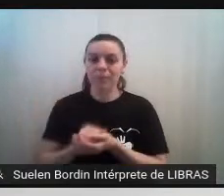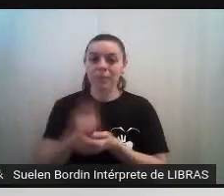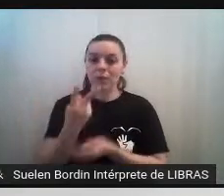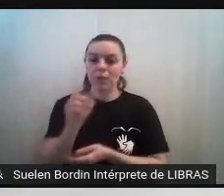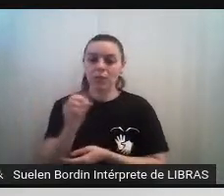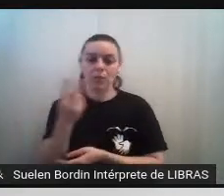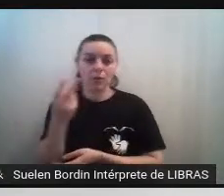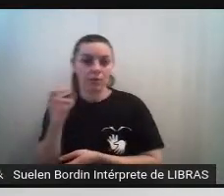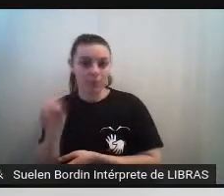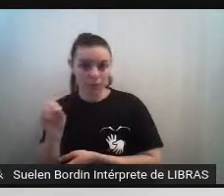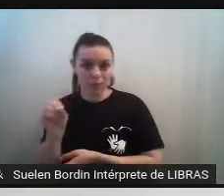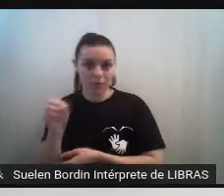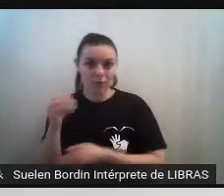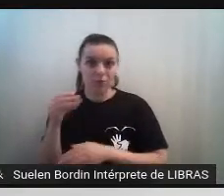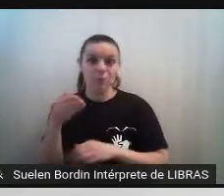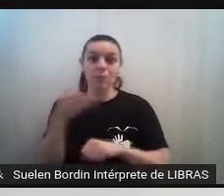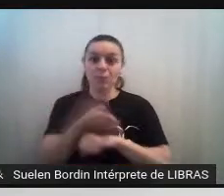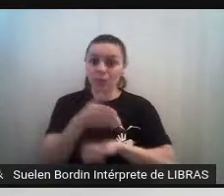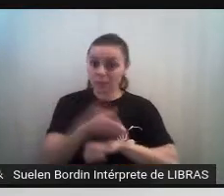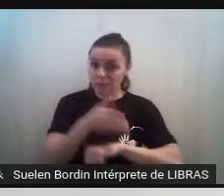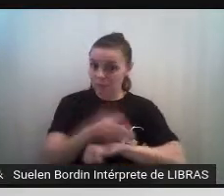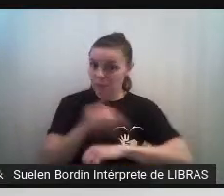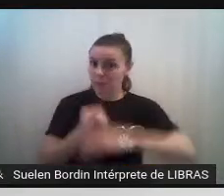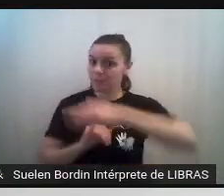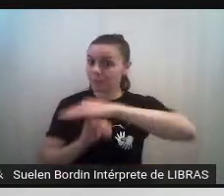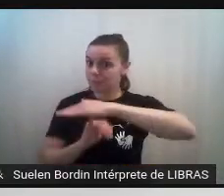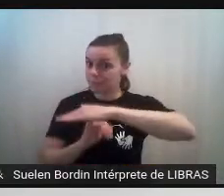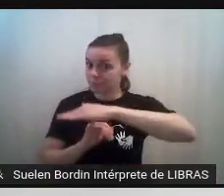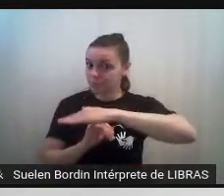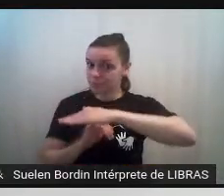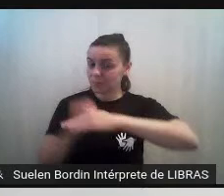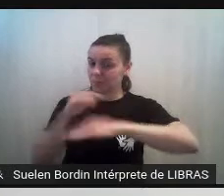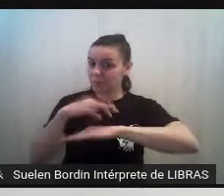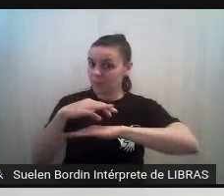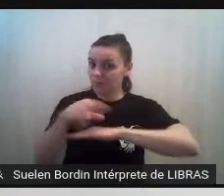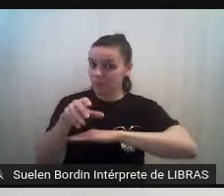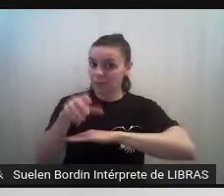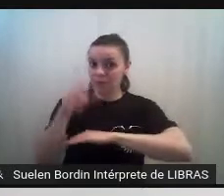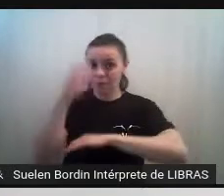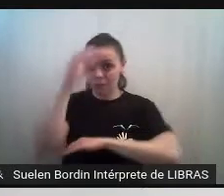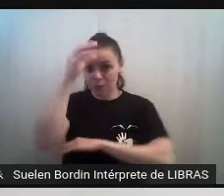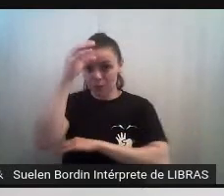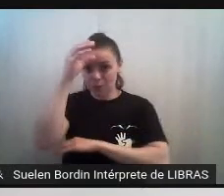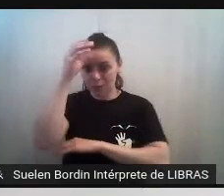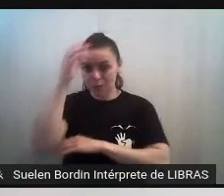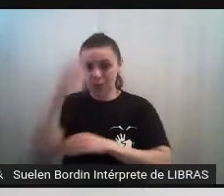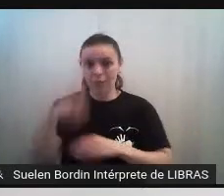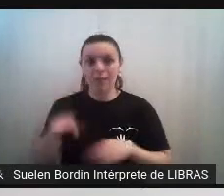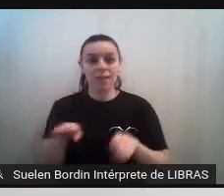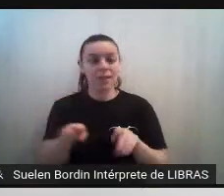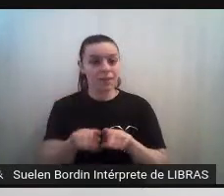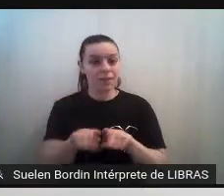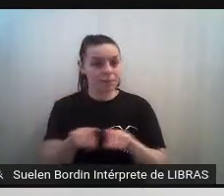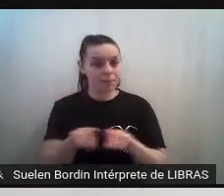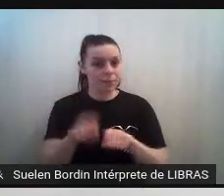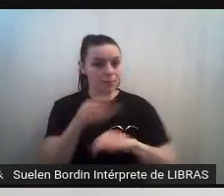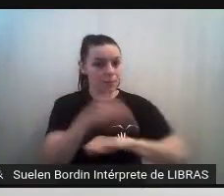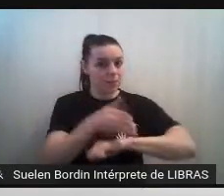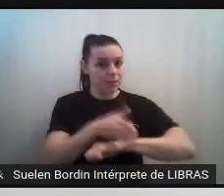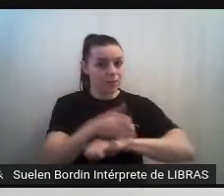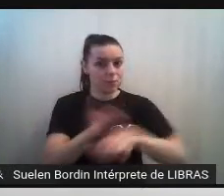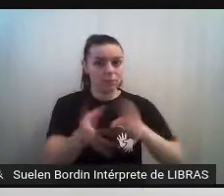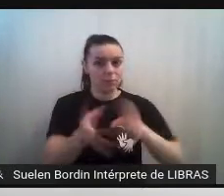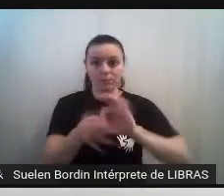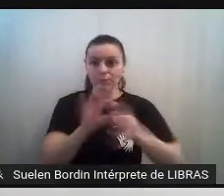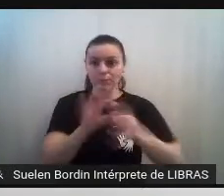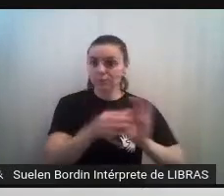no Instituto Federal de Curitiba e participou da Olimpíada Internacional de Matemática e do Conhecimento com alguns